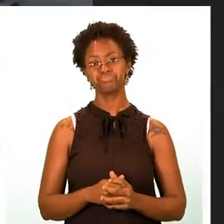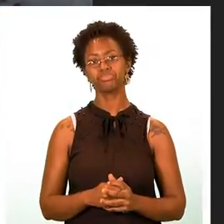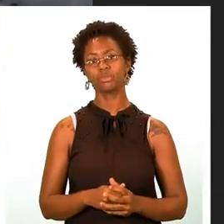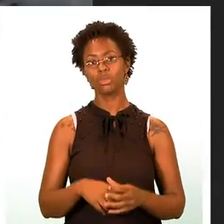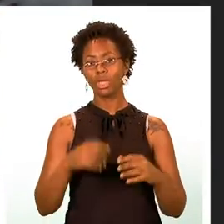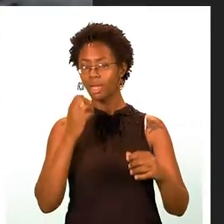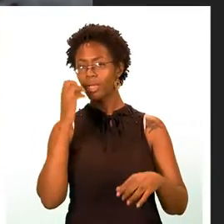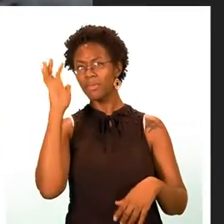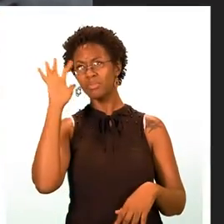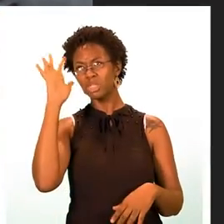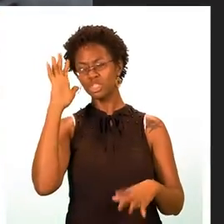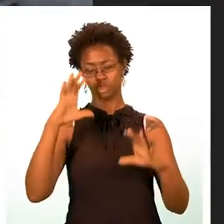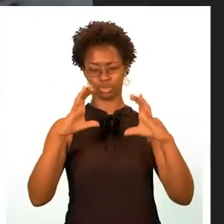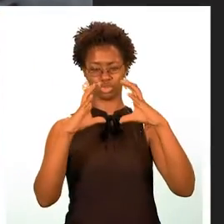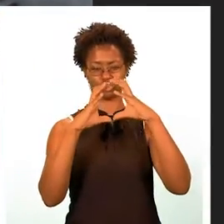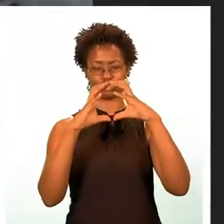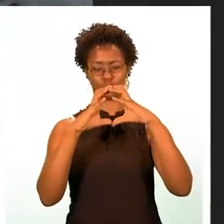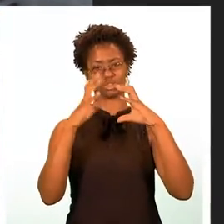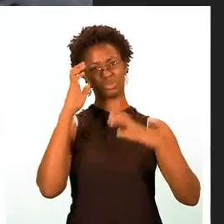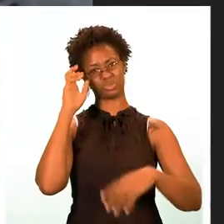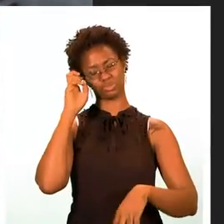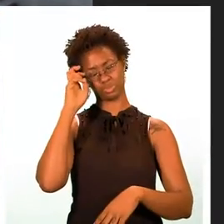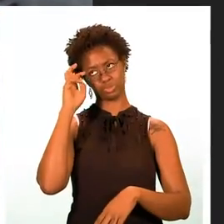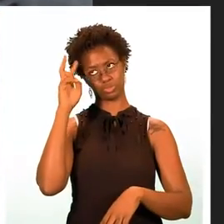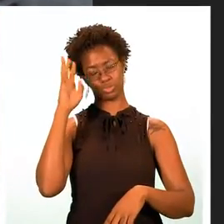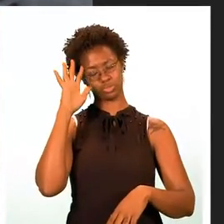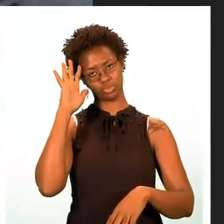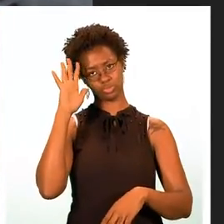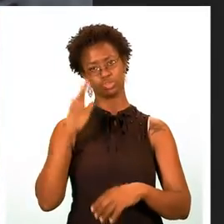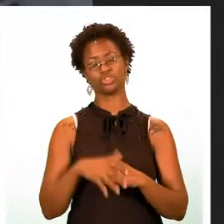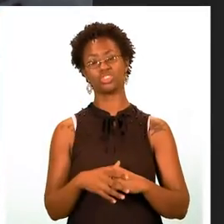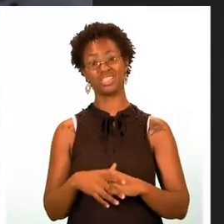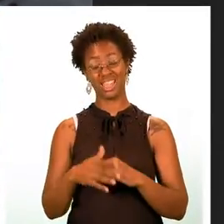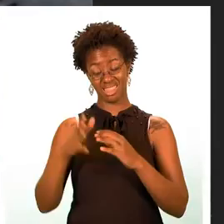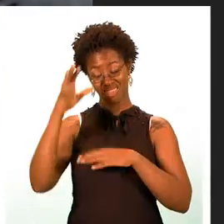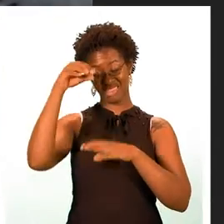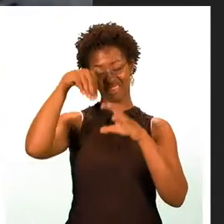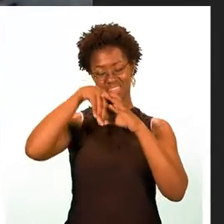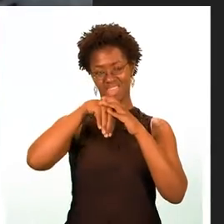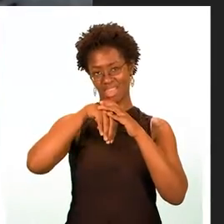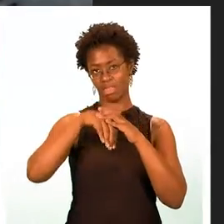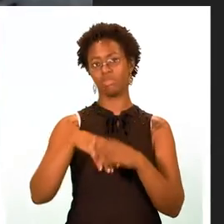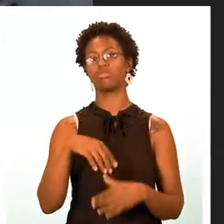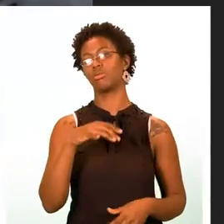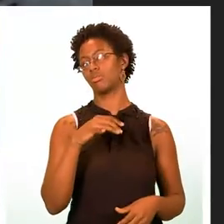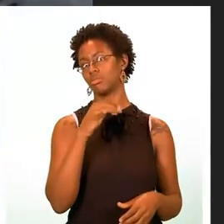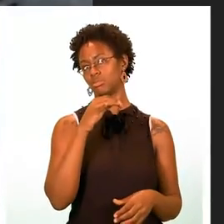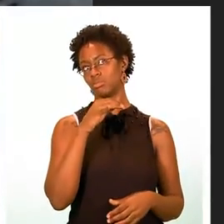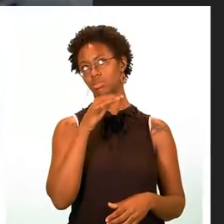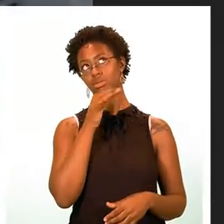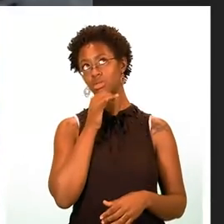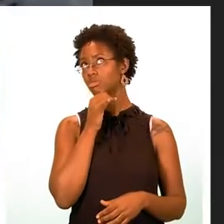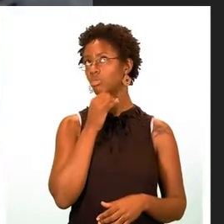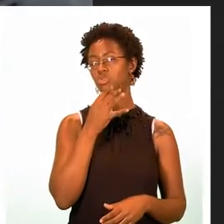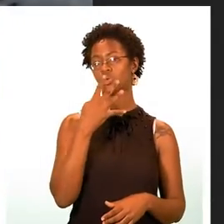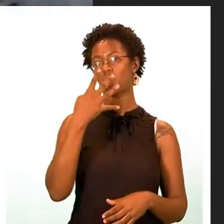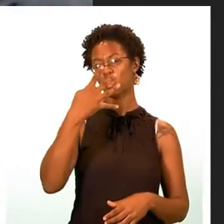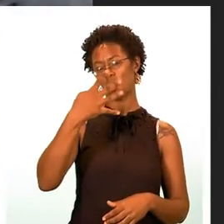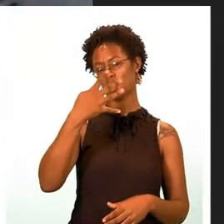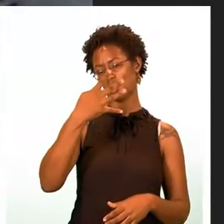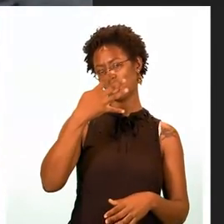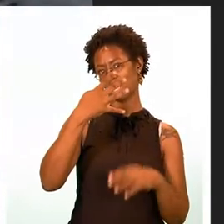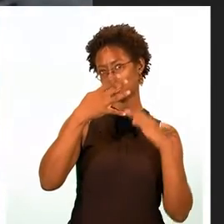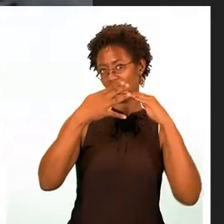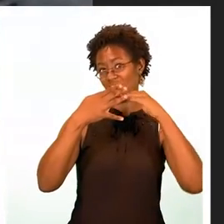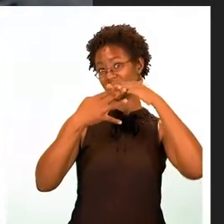imagina uma esfera, imagina o núcleo da Terra. Mais ou menos uns 4 acima é onde é